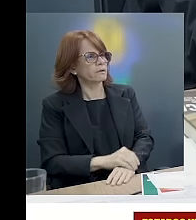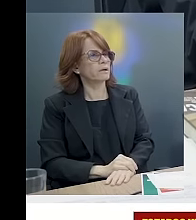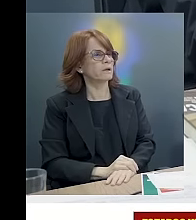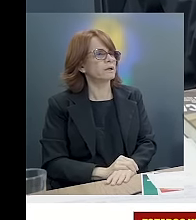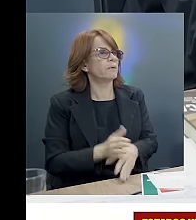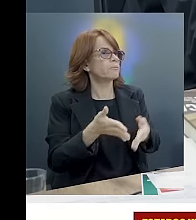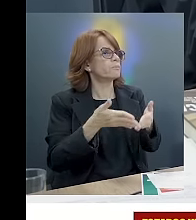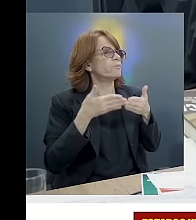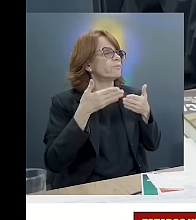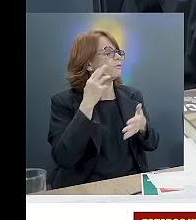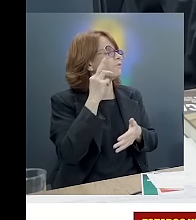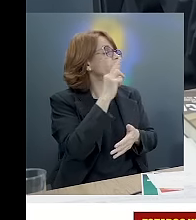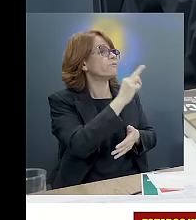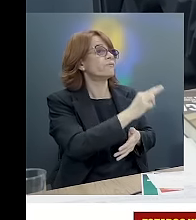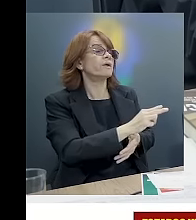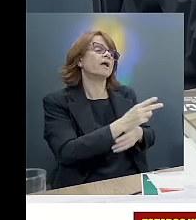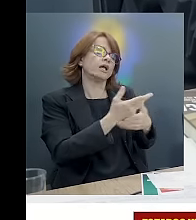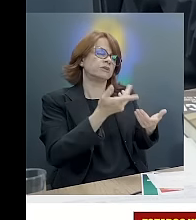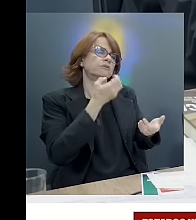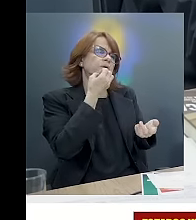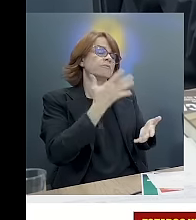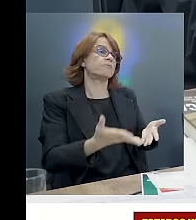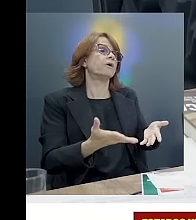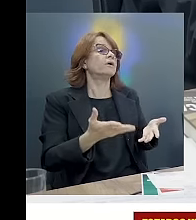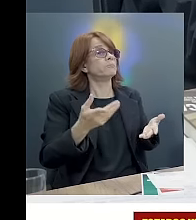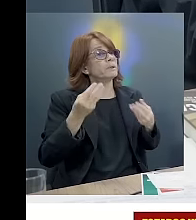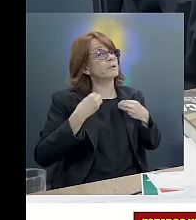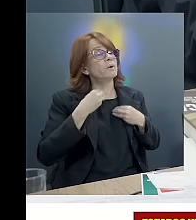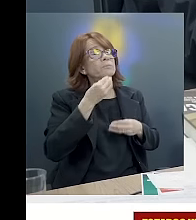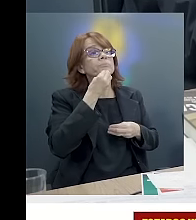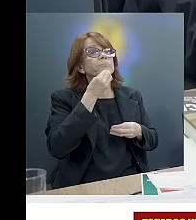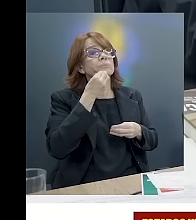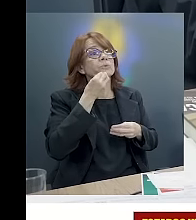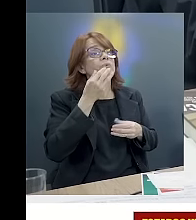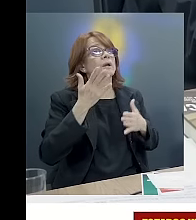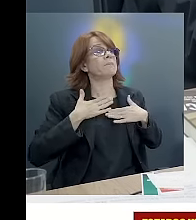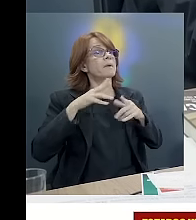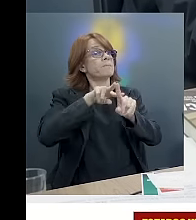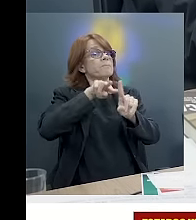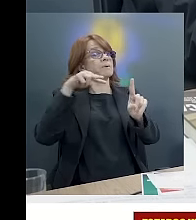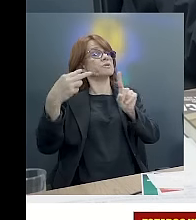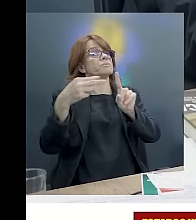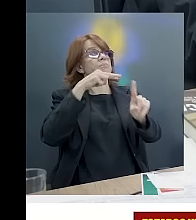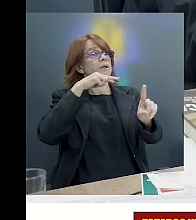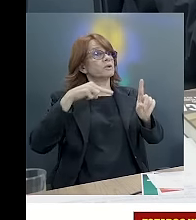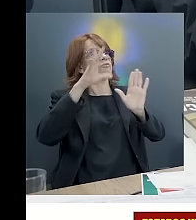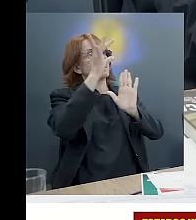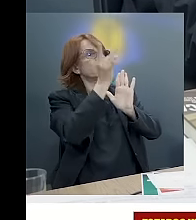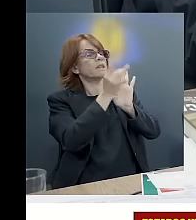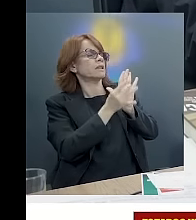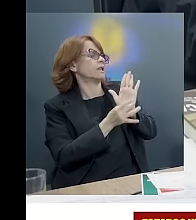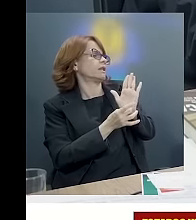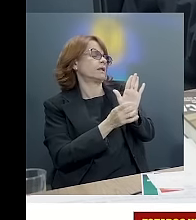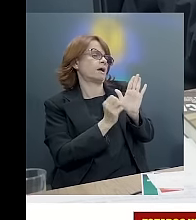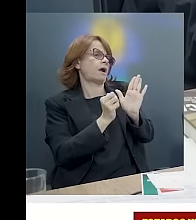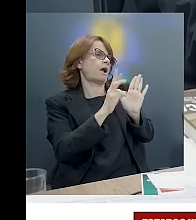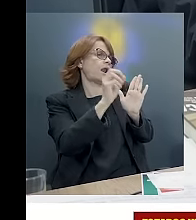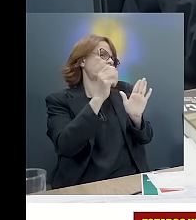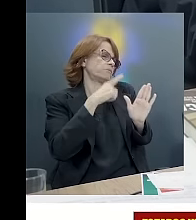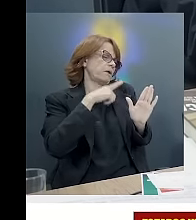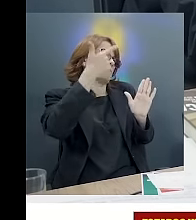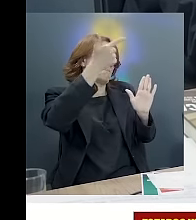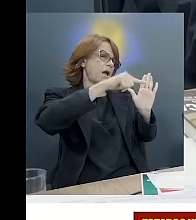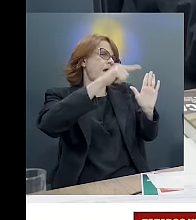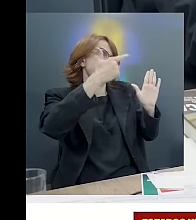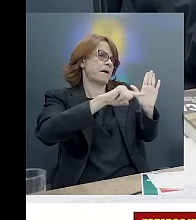pena e me deram a oportunidade de expressar o meu ponto de vista e muita coisa que vem acontecendo comigo ó ente muito mais coisa eu